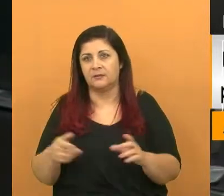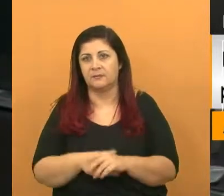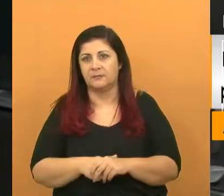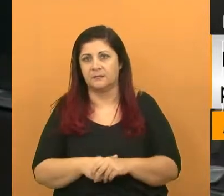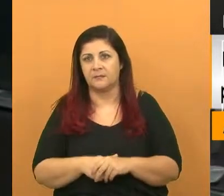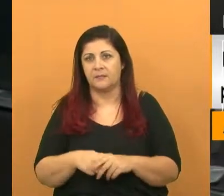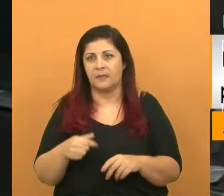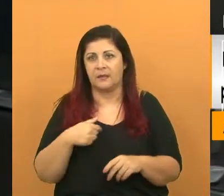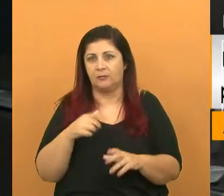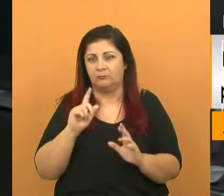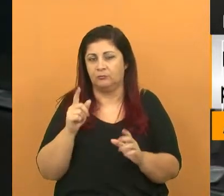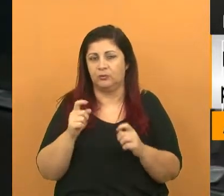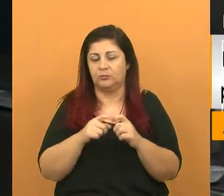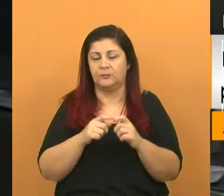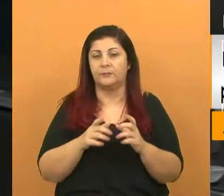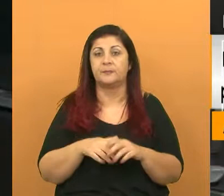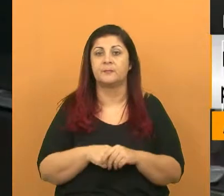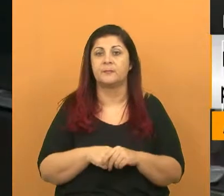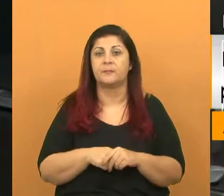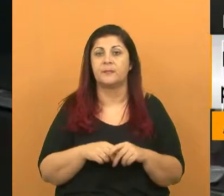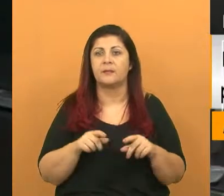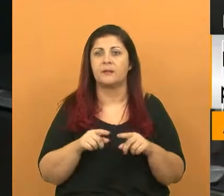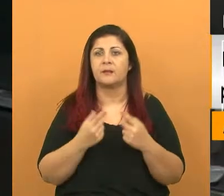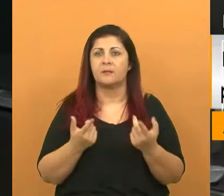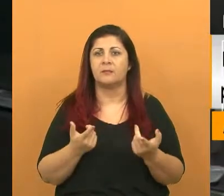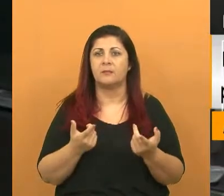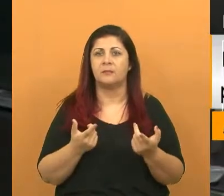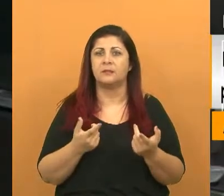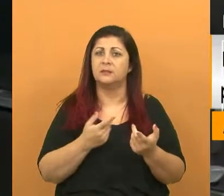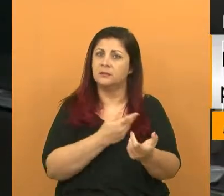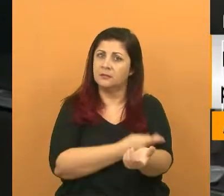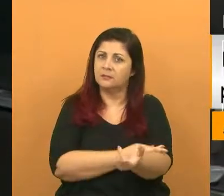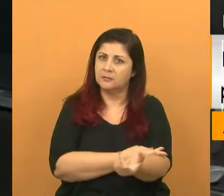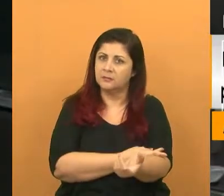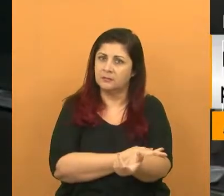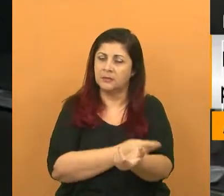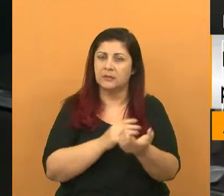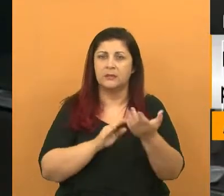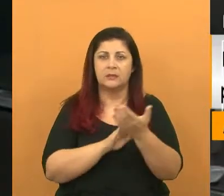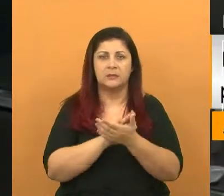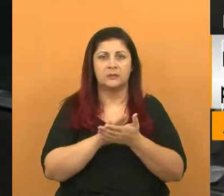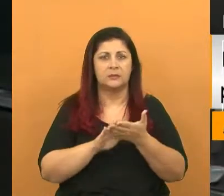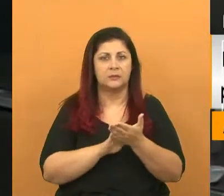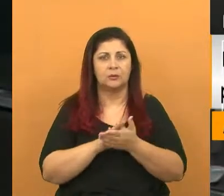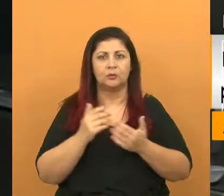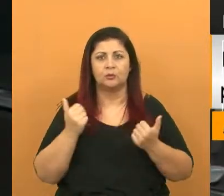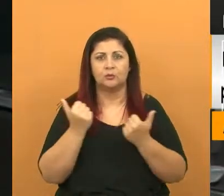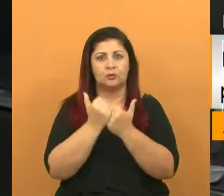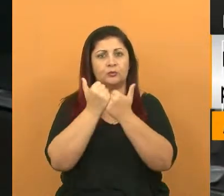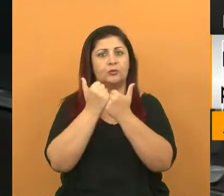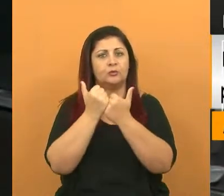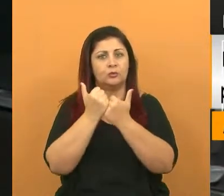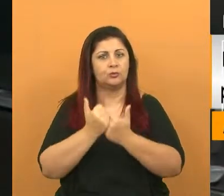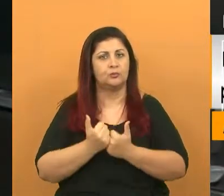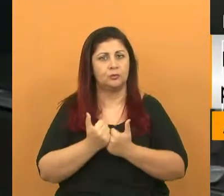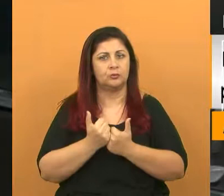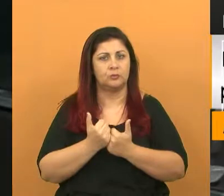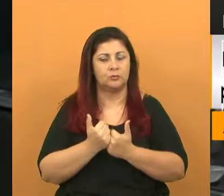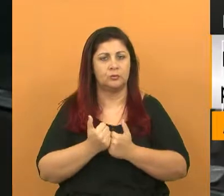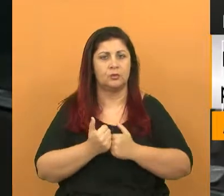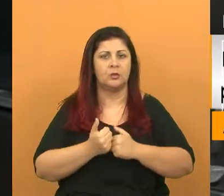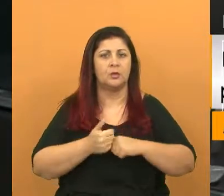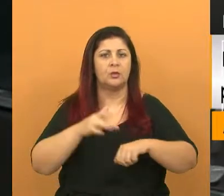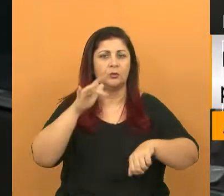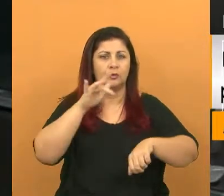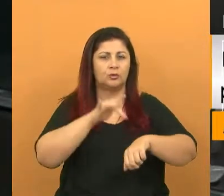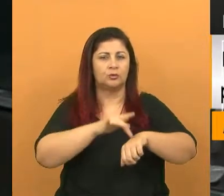não sou médica, mas o PSA, eu sempre falava, é um exame complementar. Nada substitui exame de toque. Não é? Então, muitas pessoas fazem exame de toque. O PSA